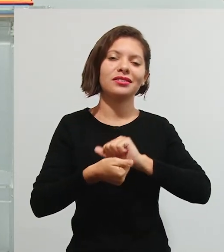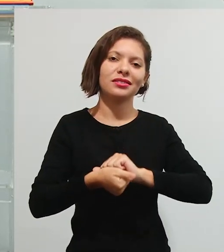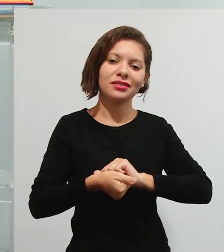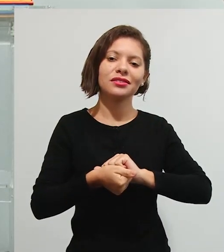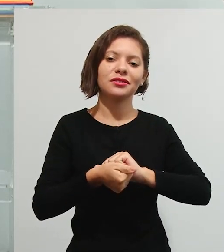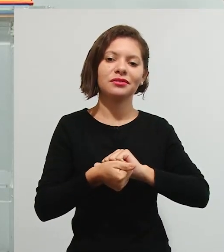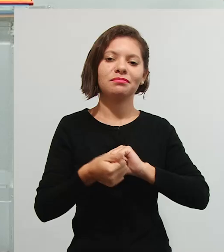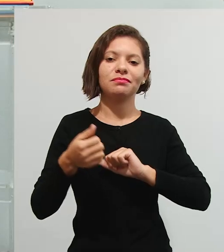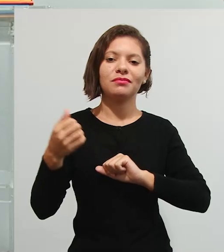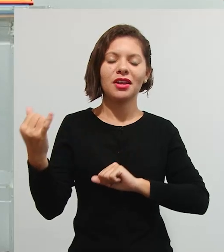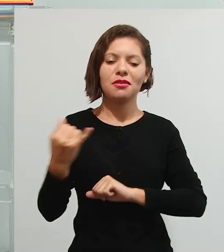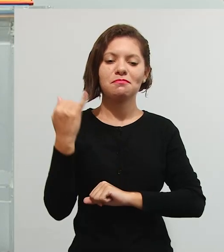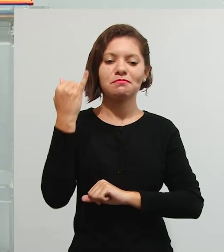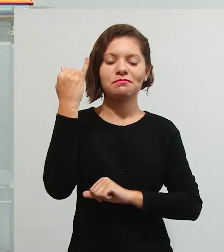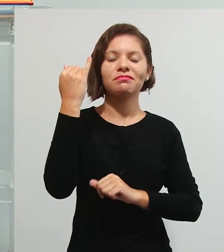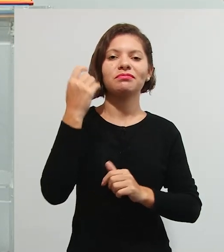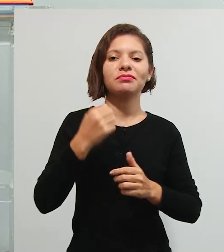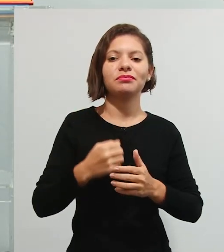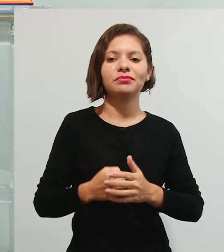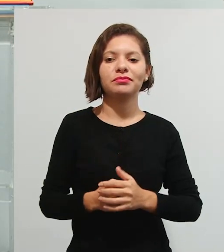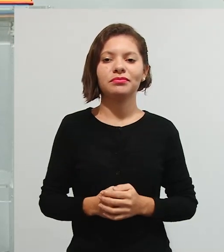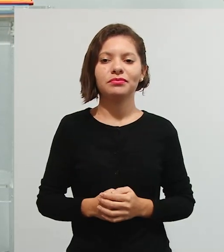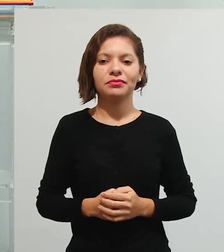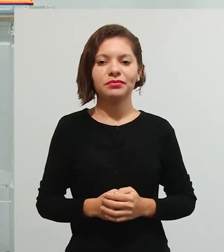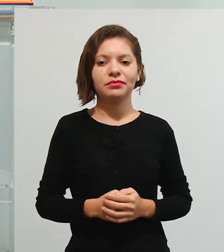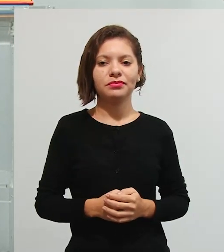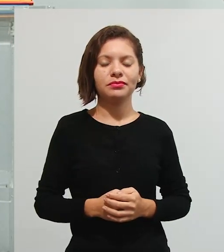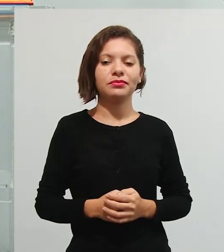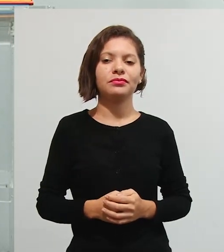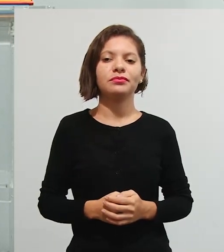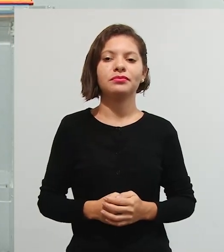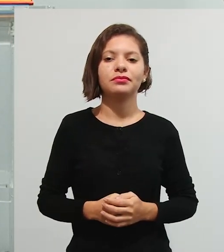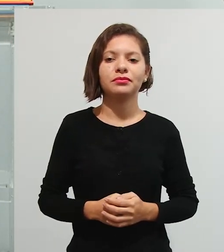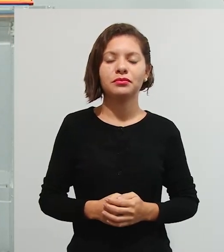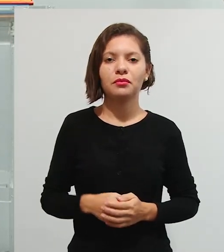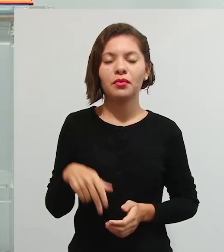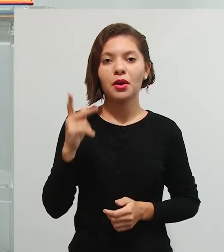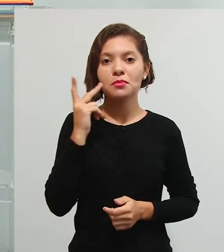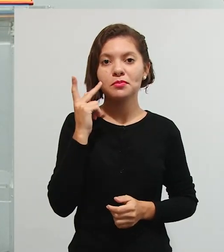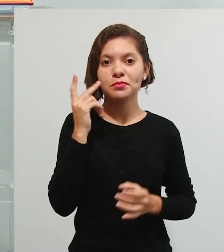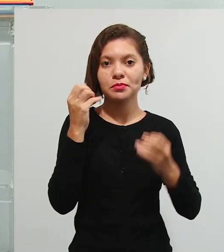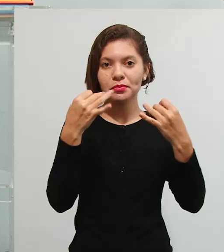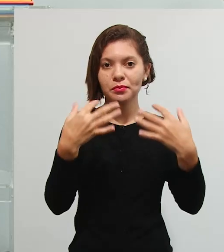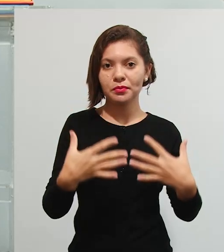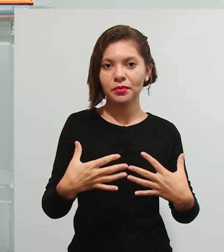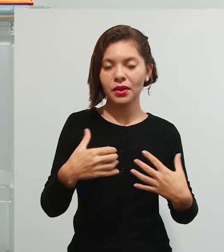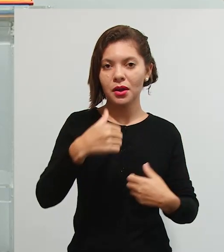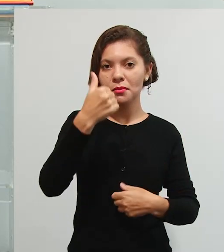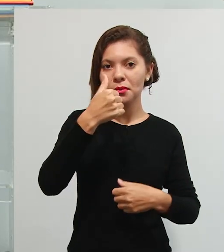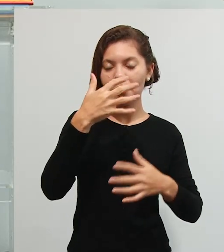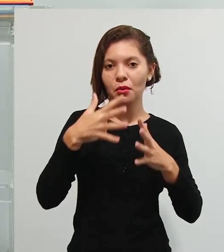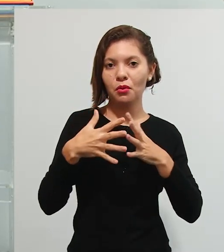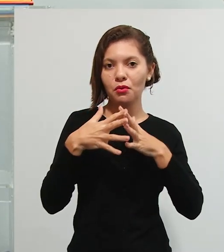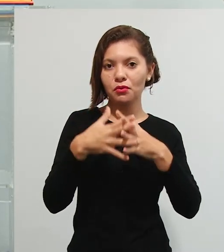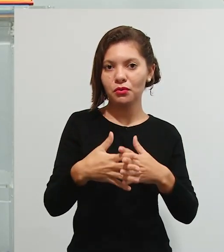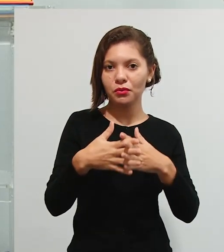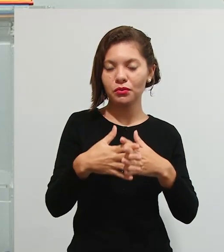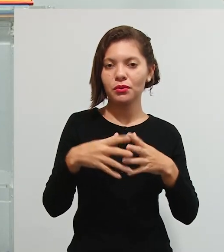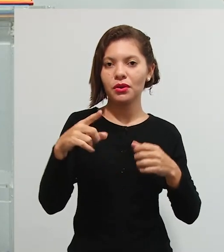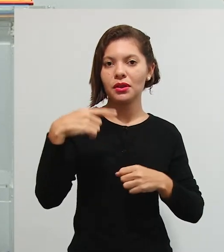conhecimento. O nosso primeiro resultado é o quê? A organização é a jornada em